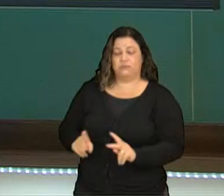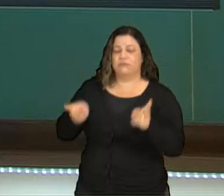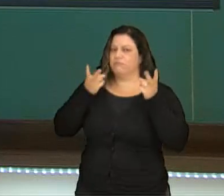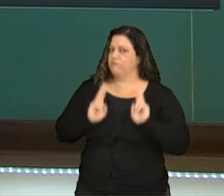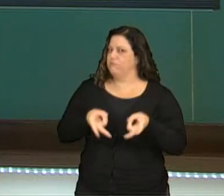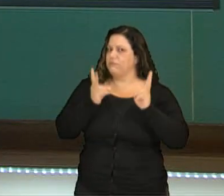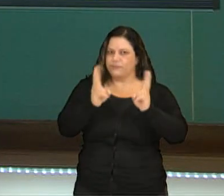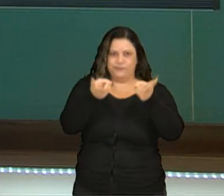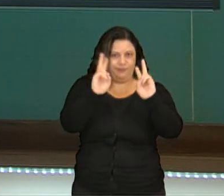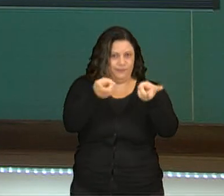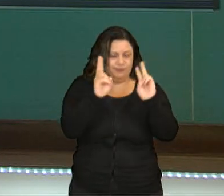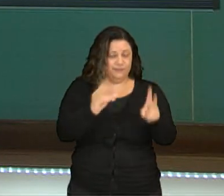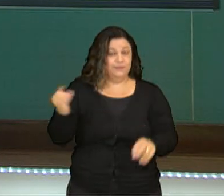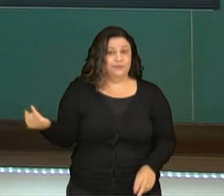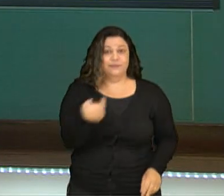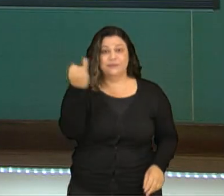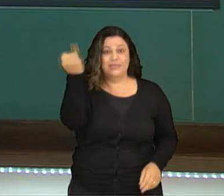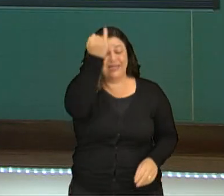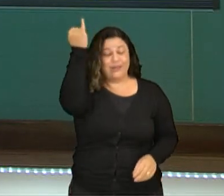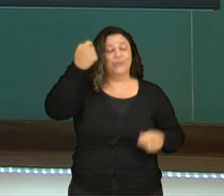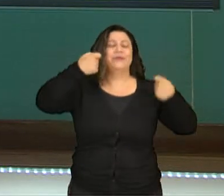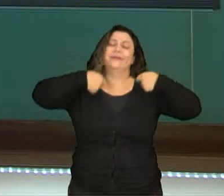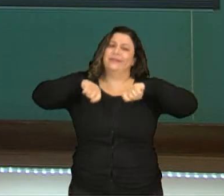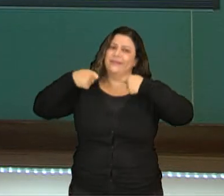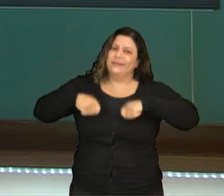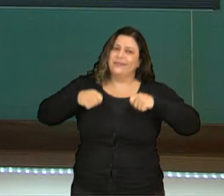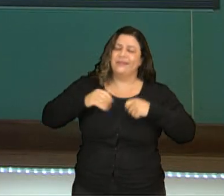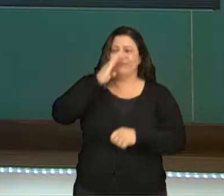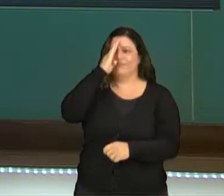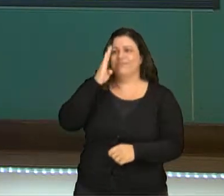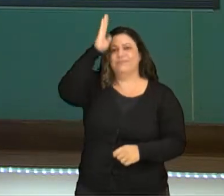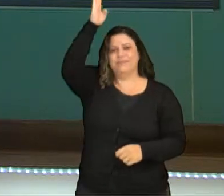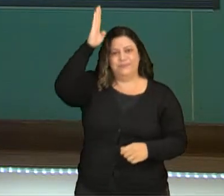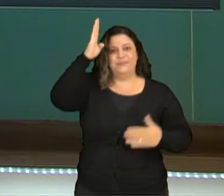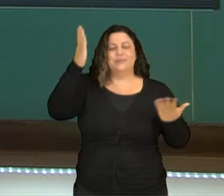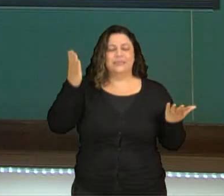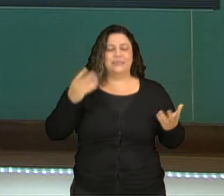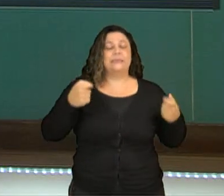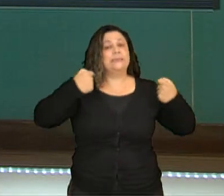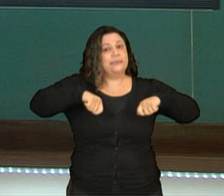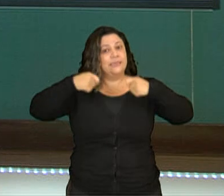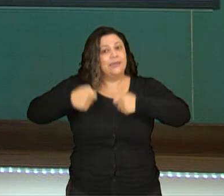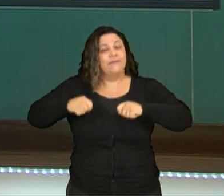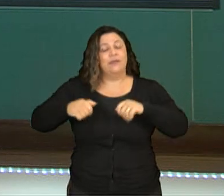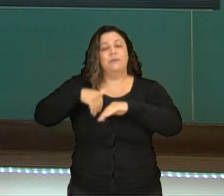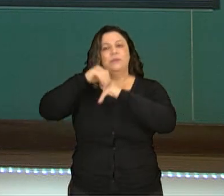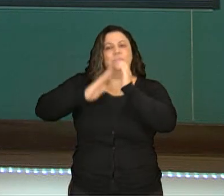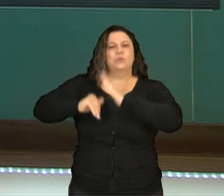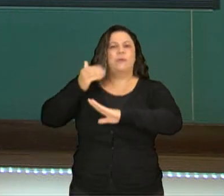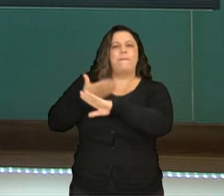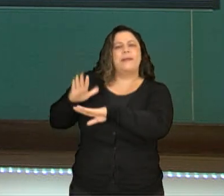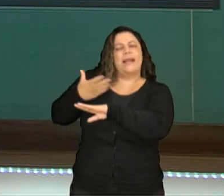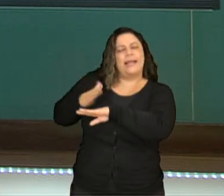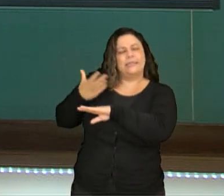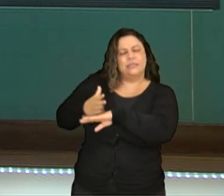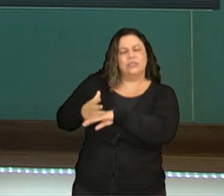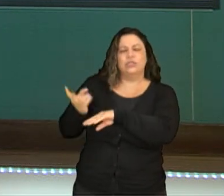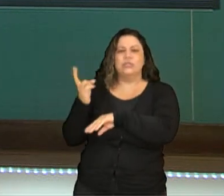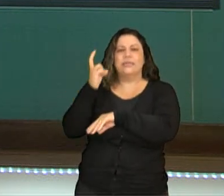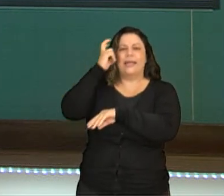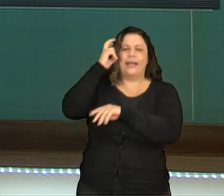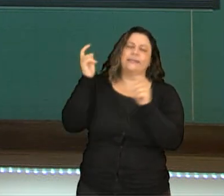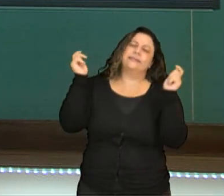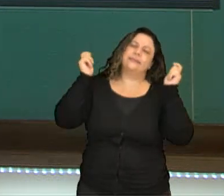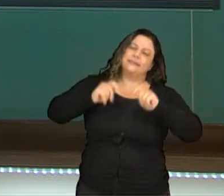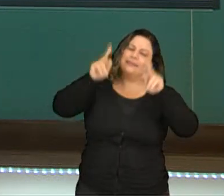continuadamente é importante, é necessário, é fundamental. Devemos praticar cultura de paz sempre. Então